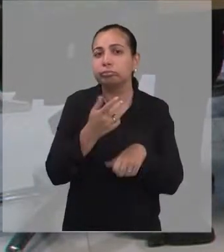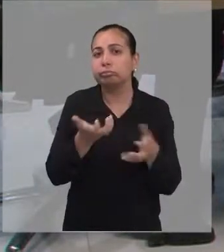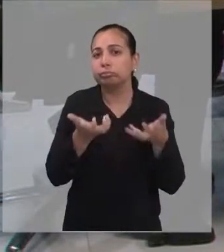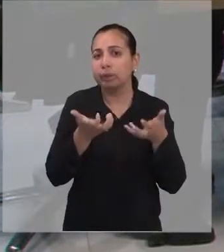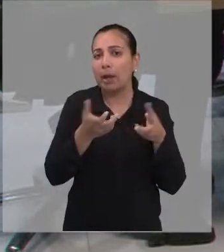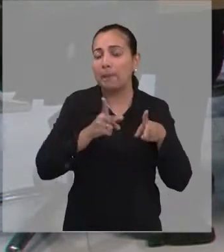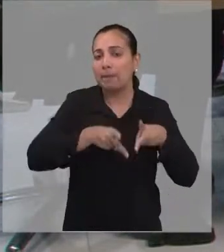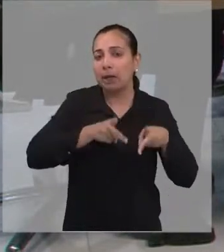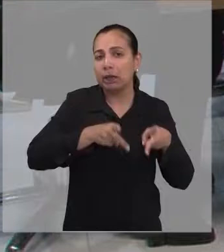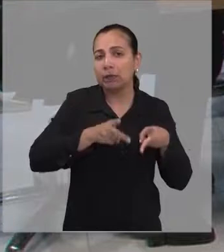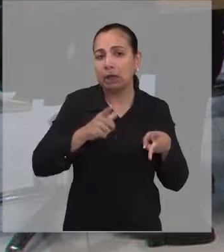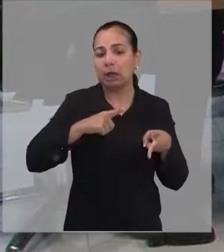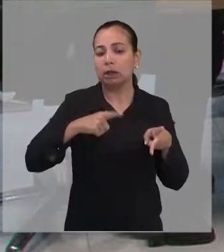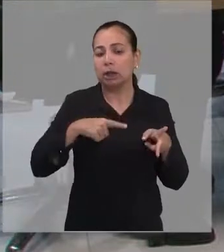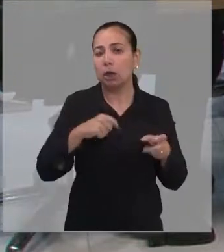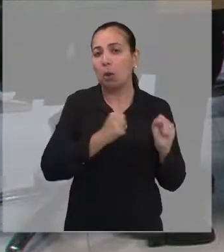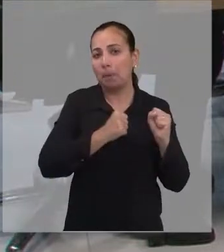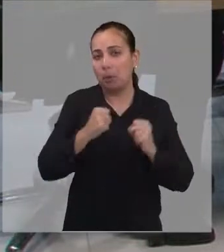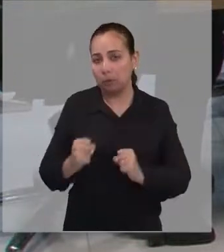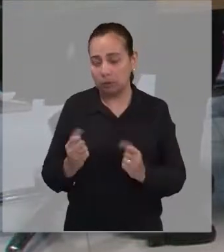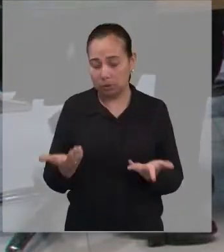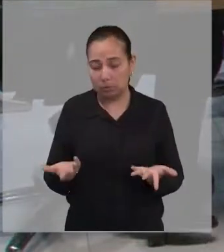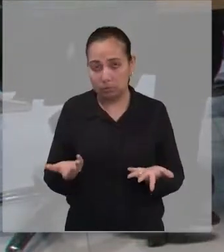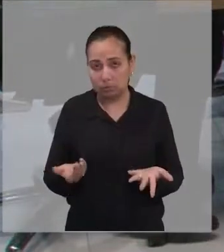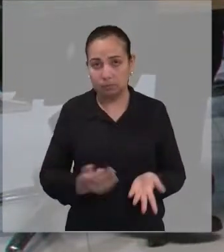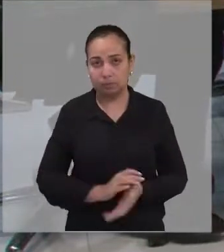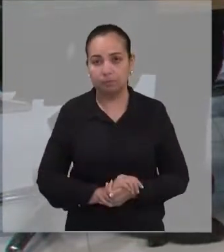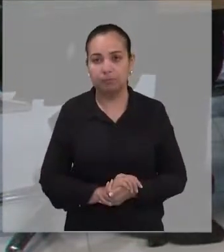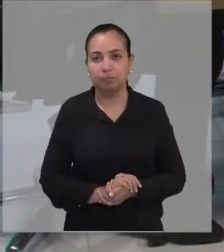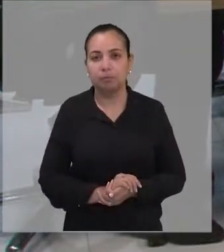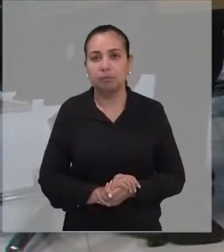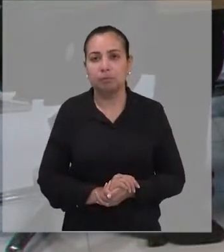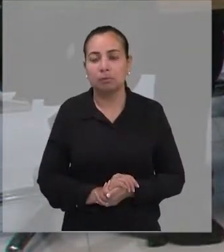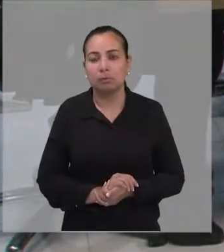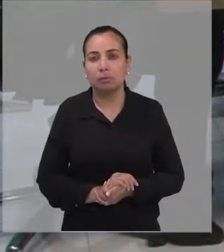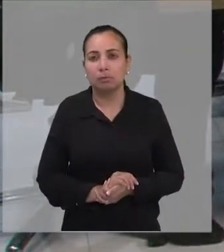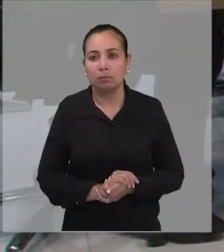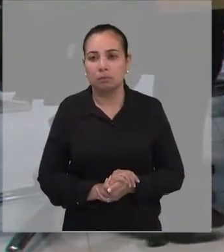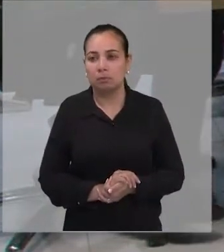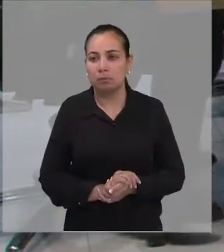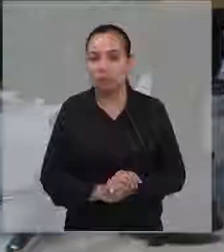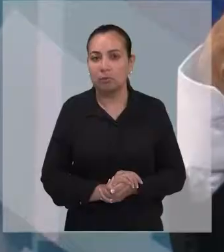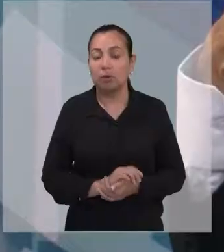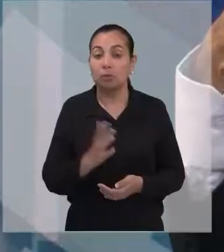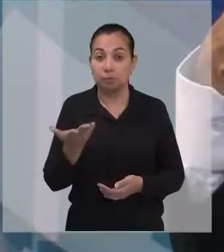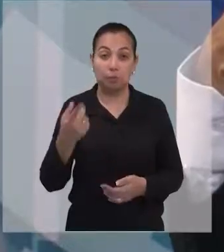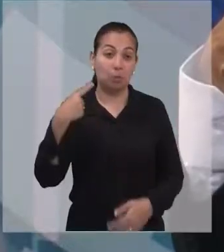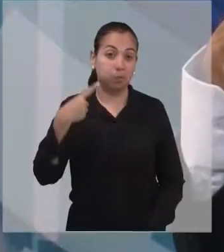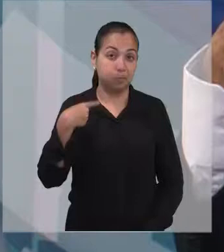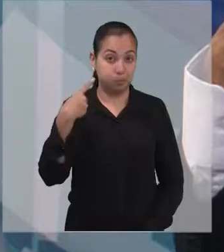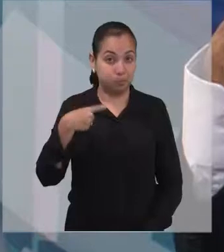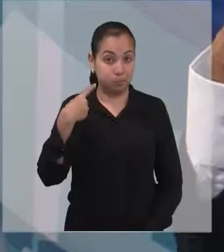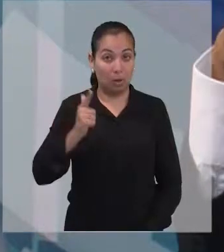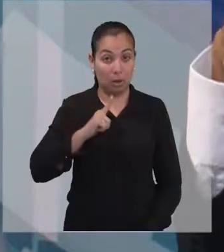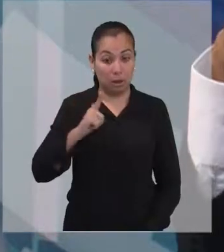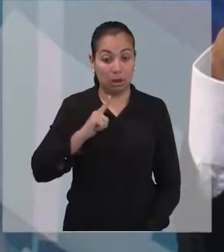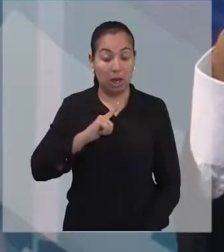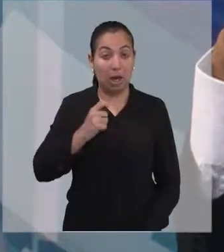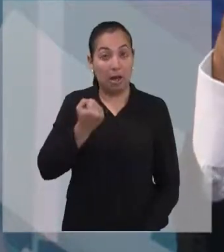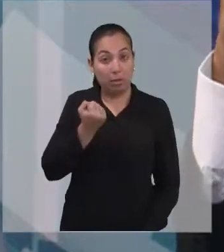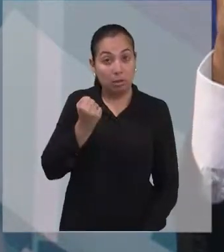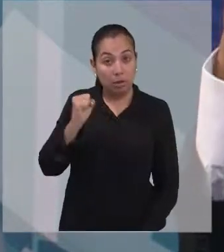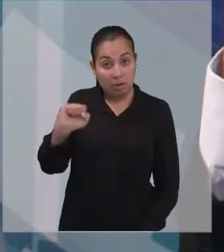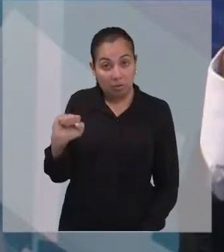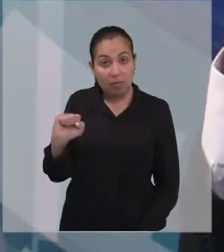do poder. Se bem que se me permite, datíssima vênia, aí cabe uma hermenêutica. O advogado, ao fazer a defesa dos